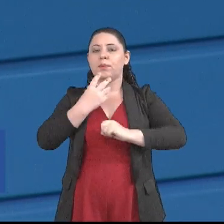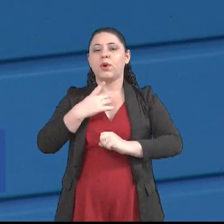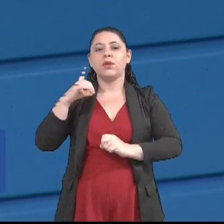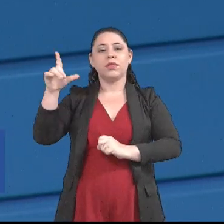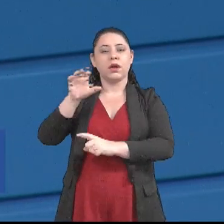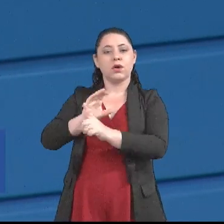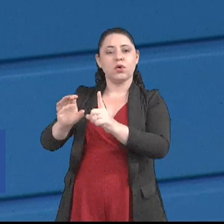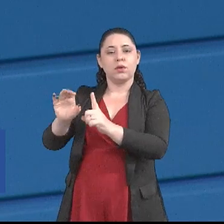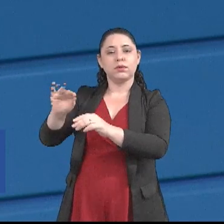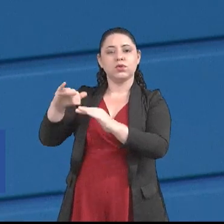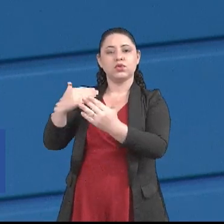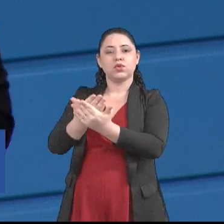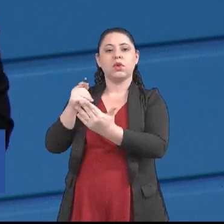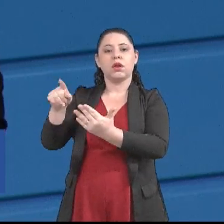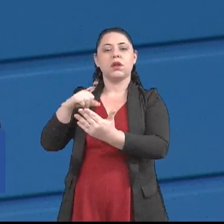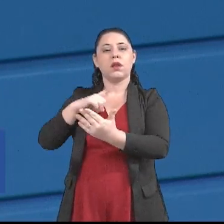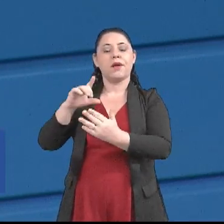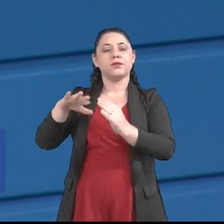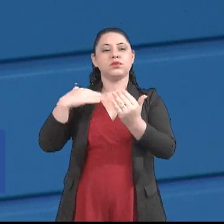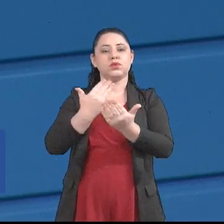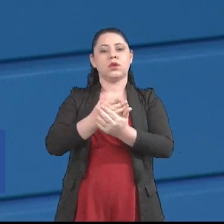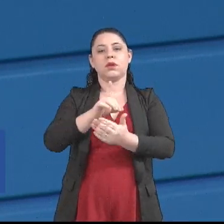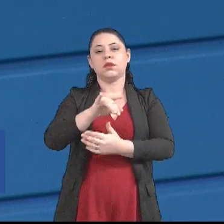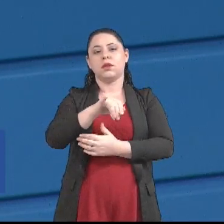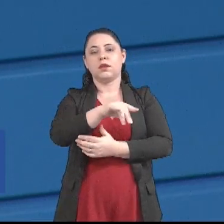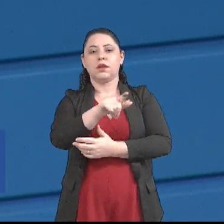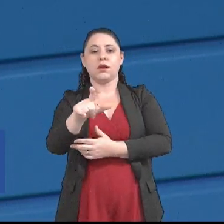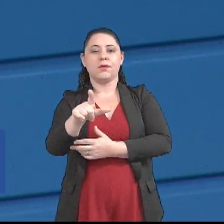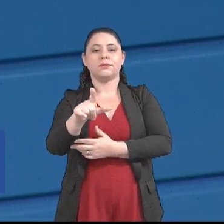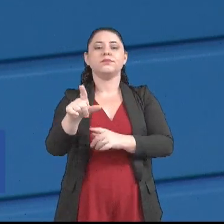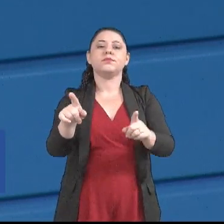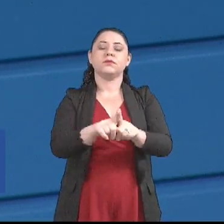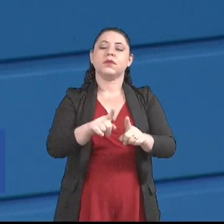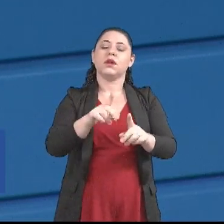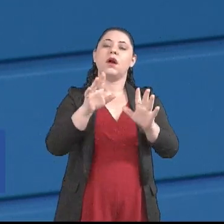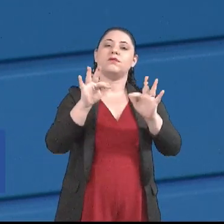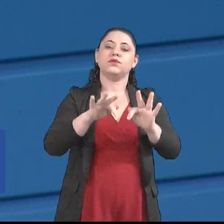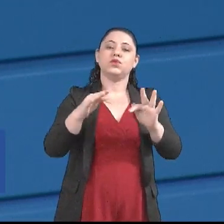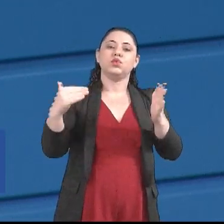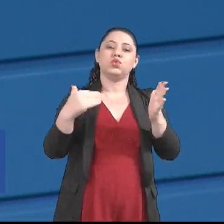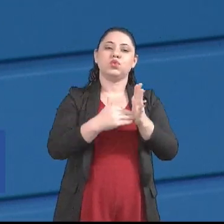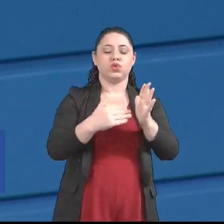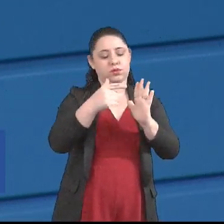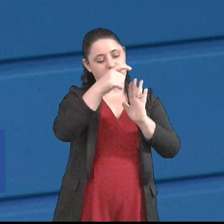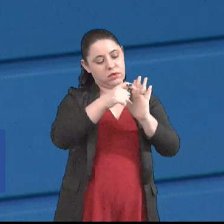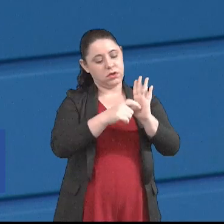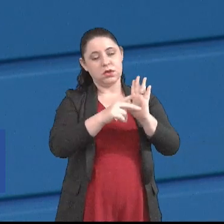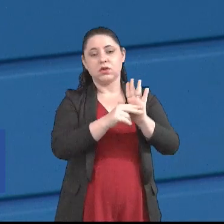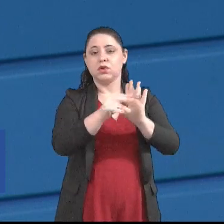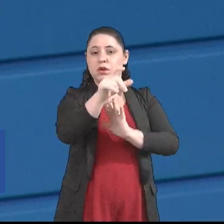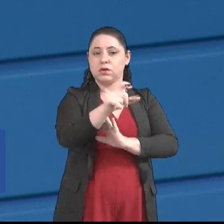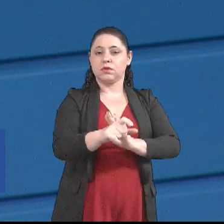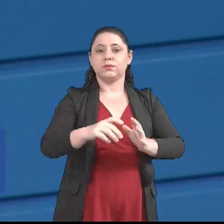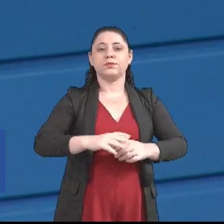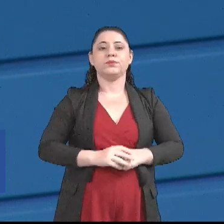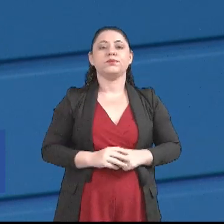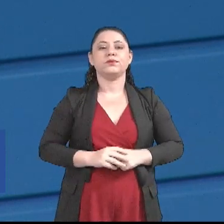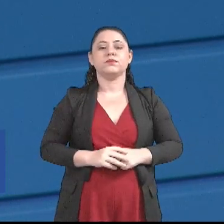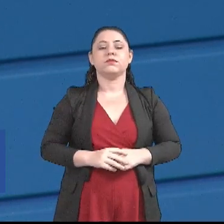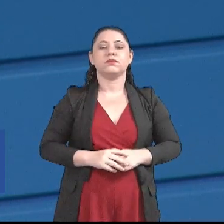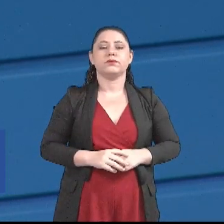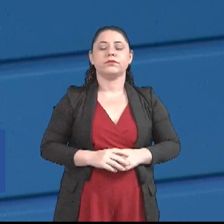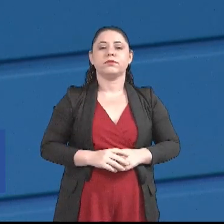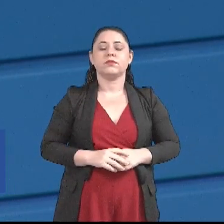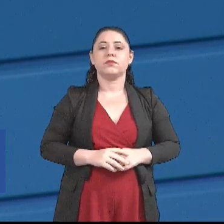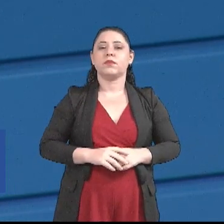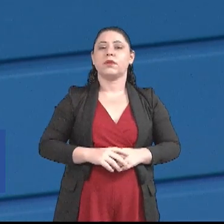a comunidade escolar da Escola Estadual Daniel Beck. E, por fim, eu trago aqui hoje, presidente, uma indicação